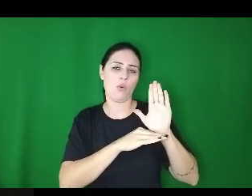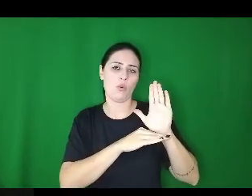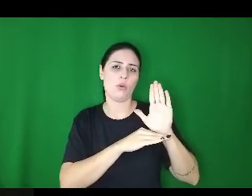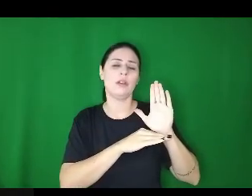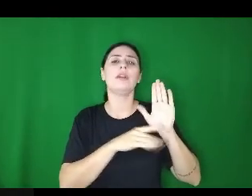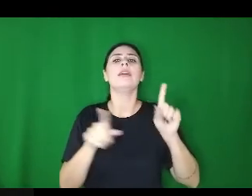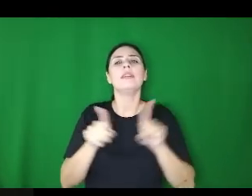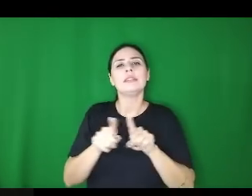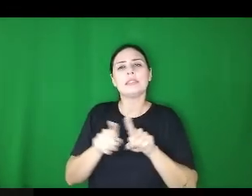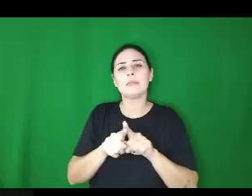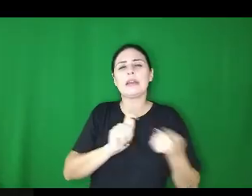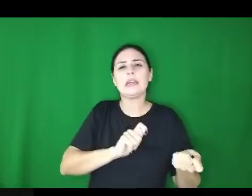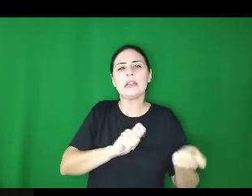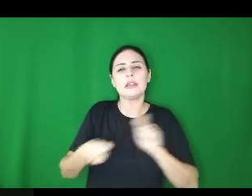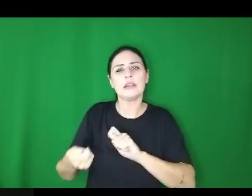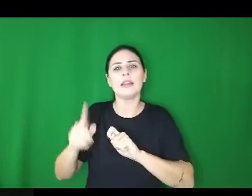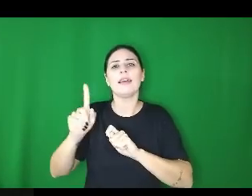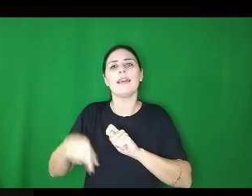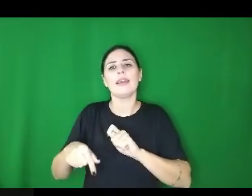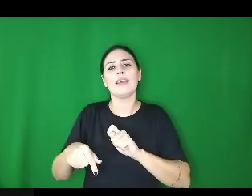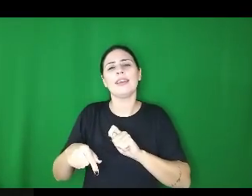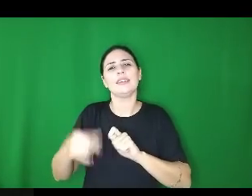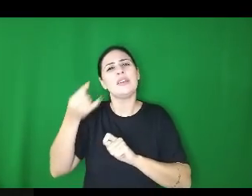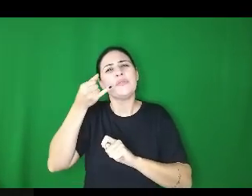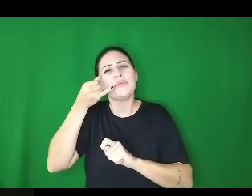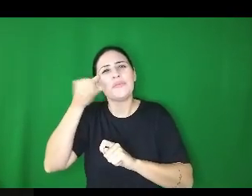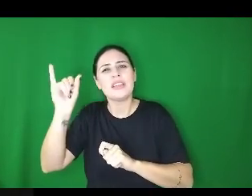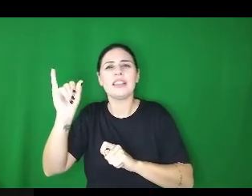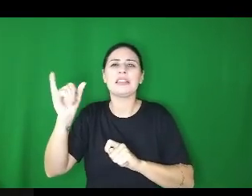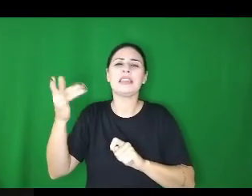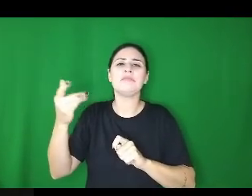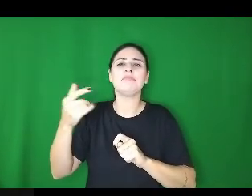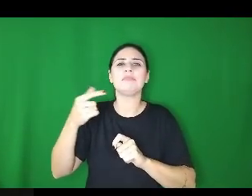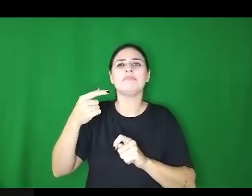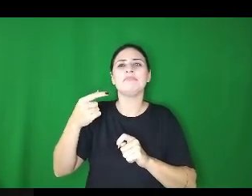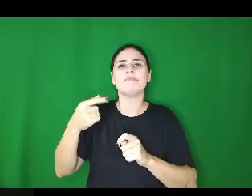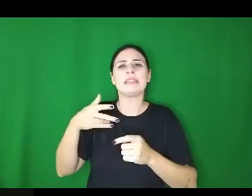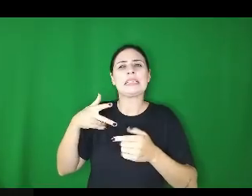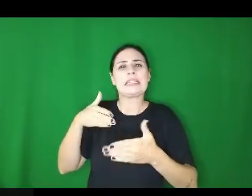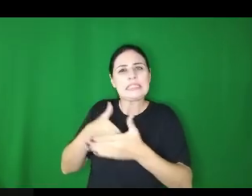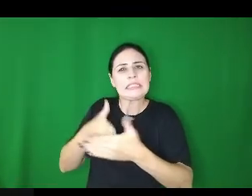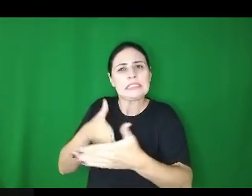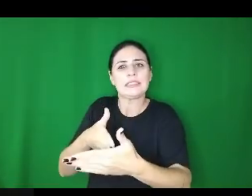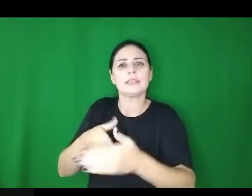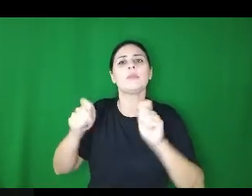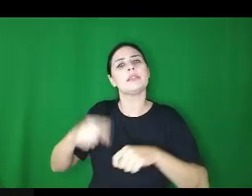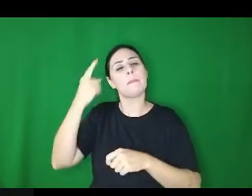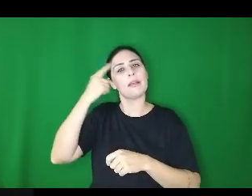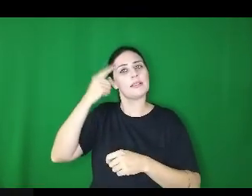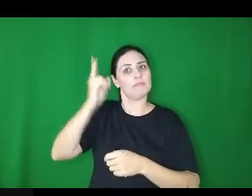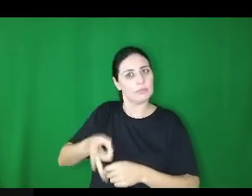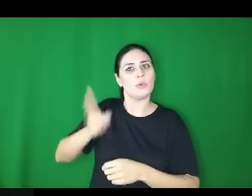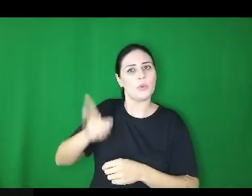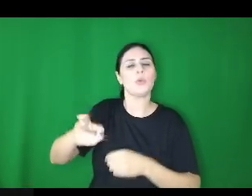atividade, ele é pensado para uma situação de sala de aula, ele não é pensado para uma situação feita lá na casa da criança. Então, a gente tem que pensar